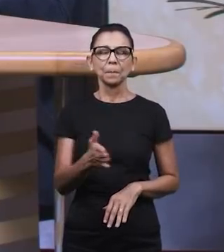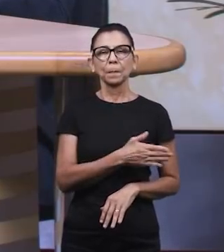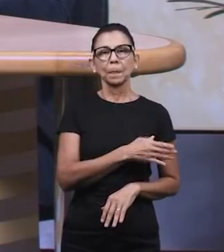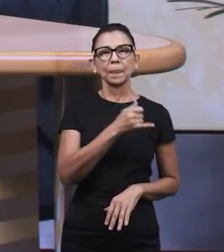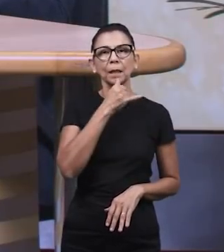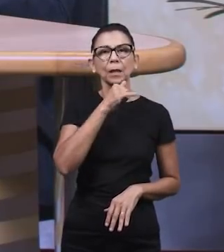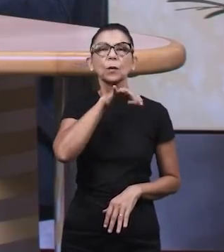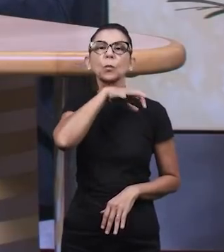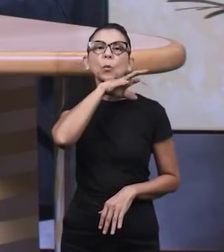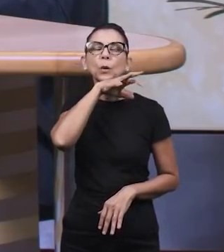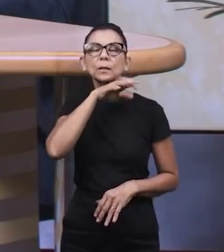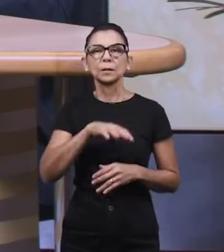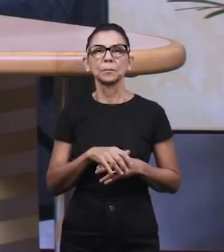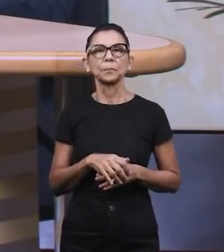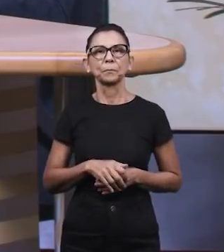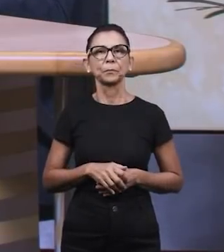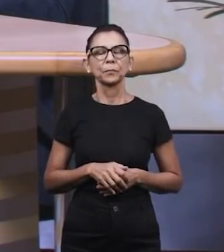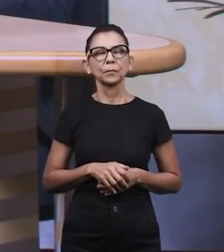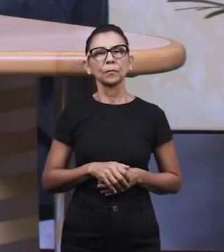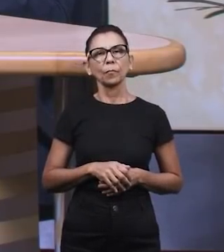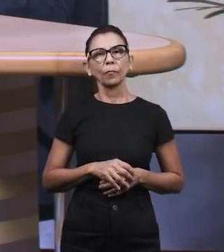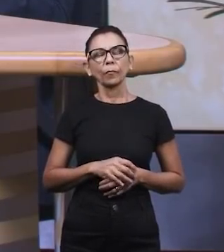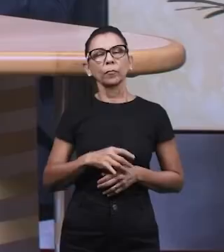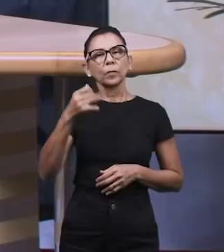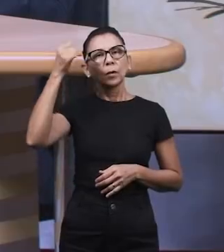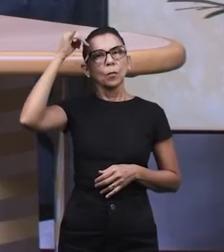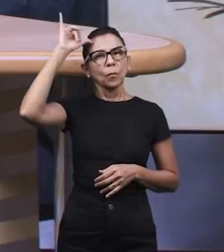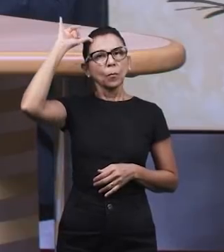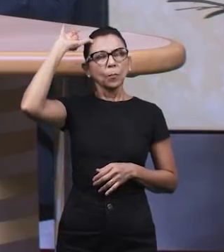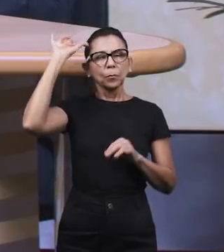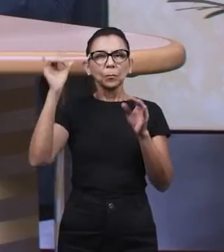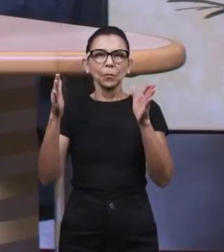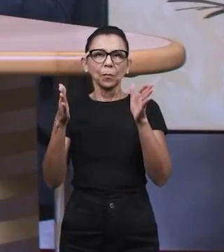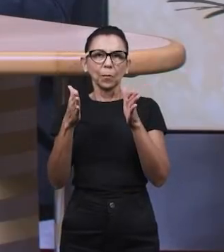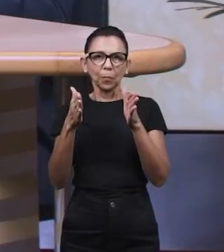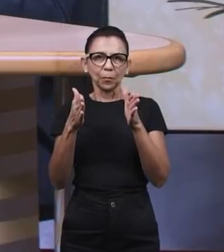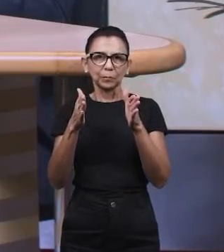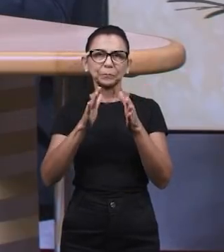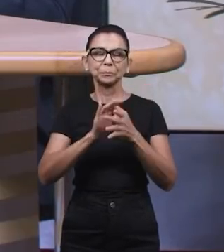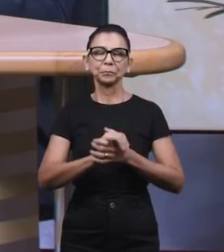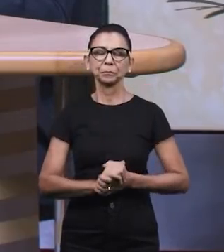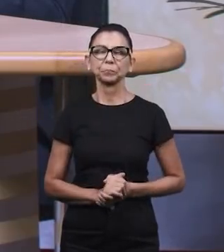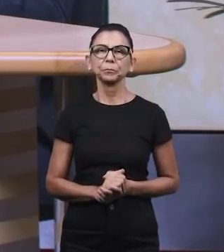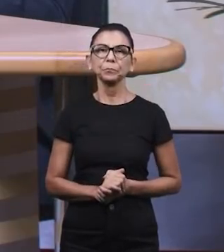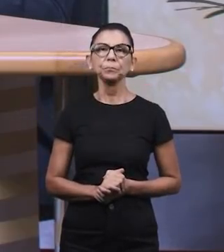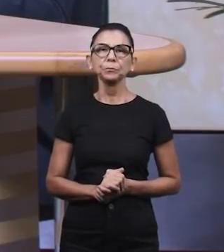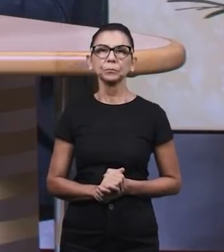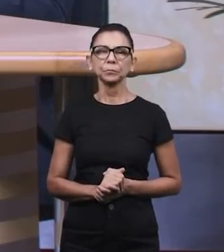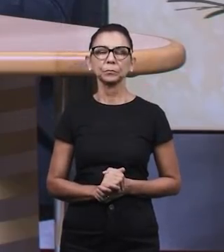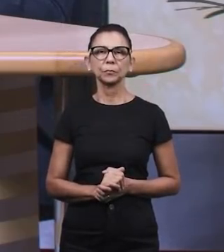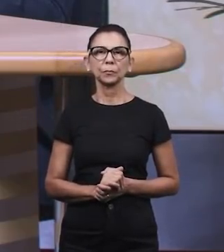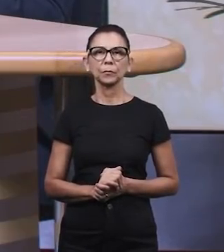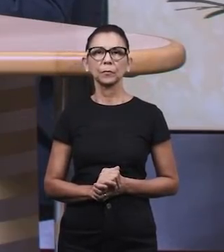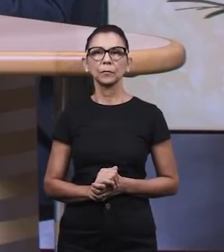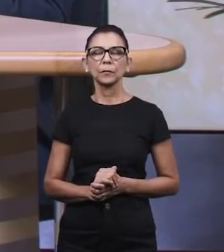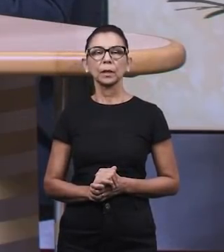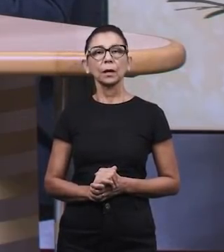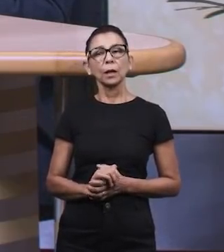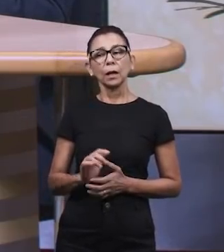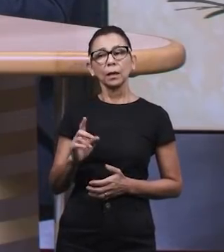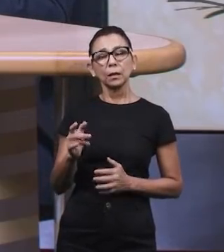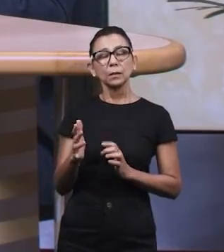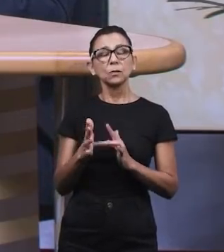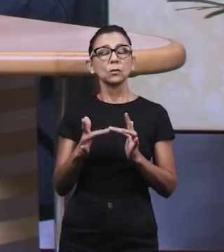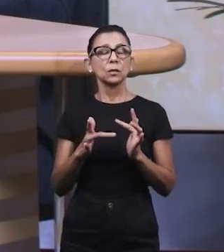por exemplo, como o bezerro. O bezerro era um animal de carga. E Jesus ele é visto na figura do